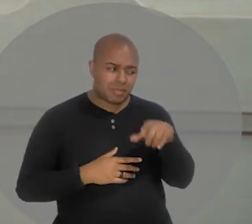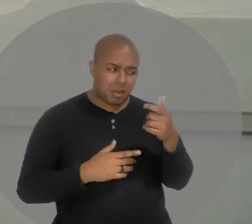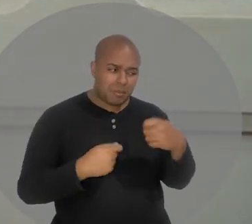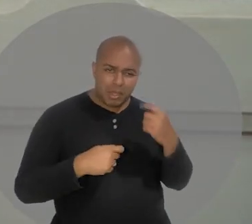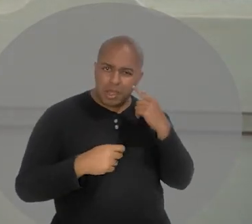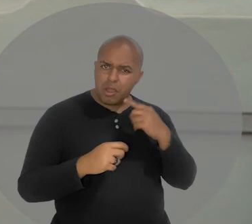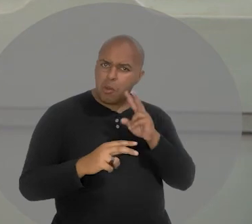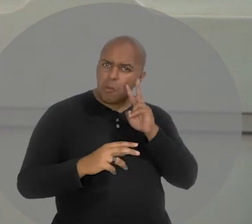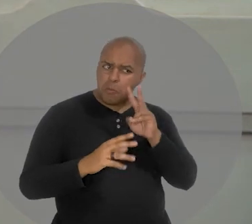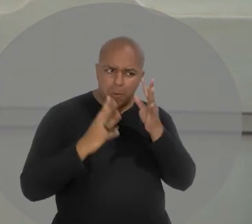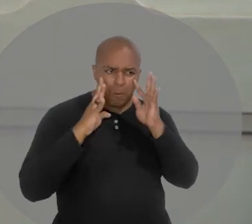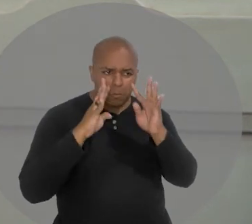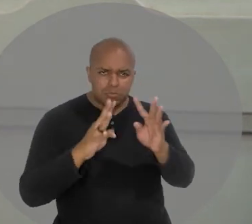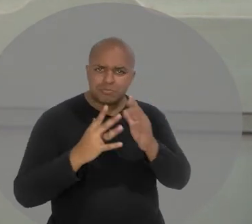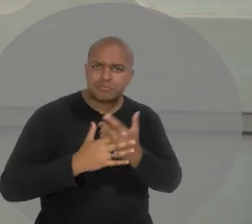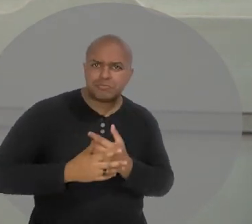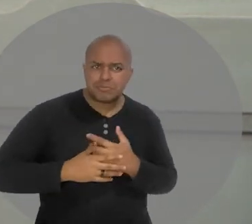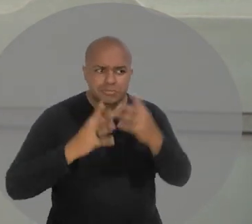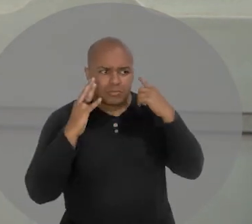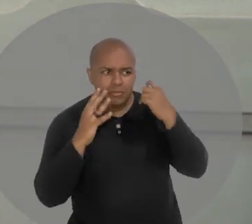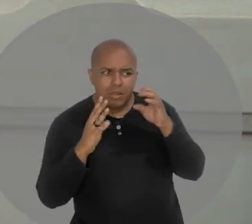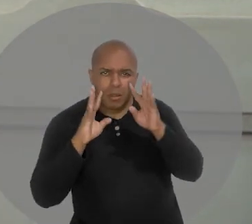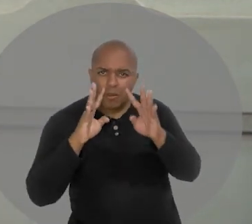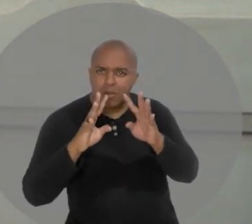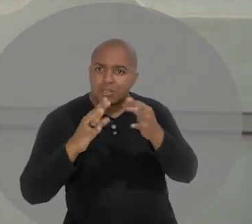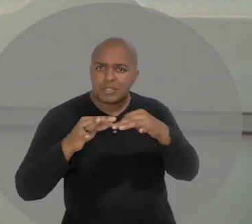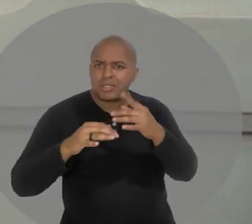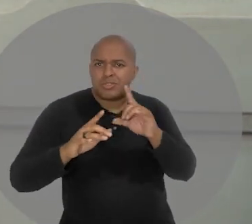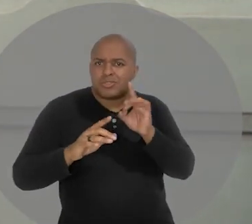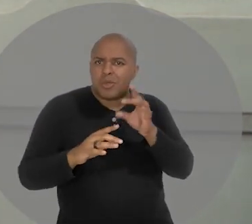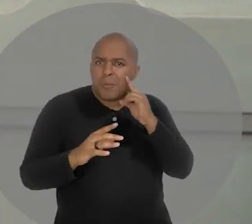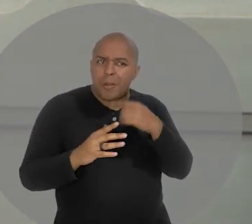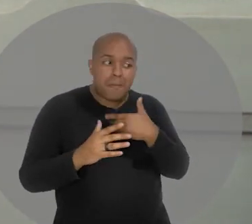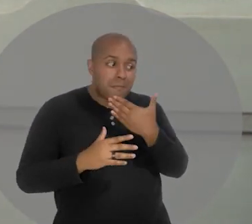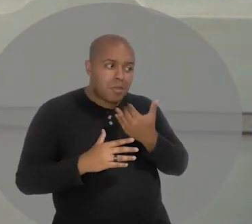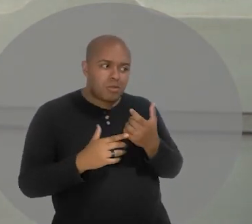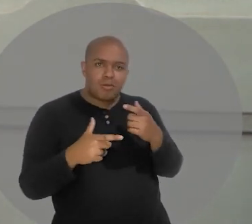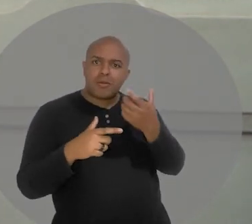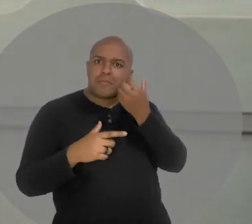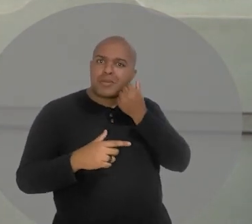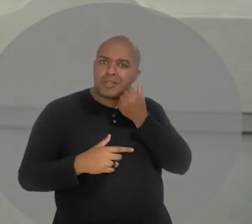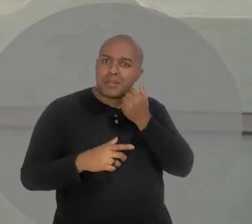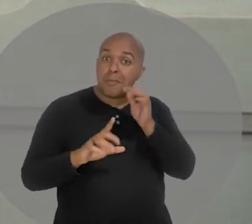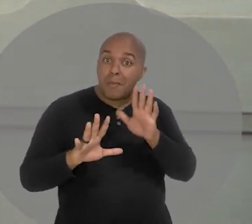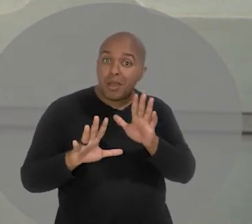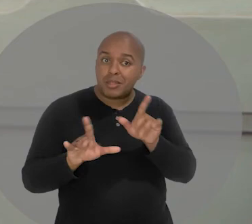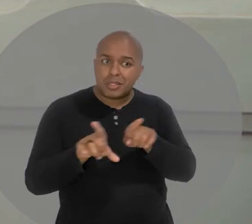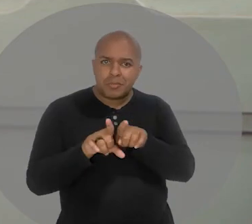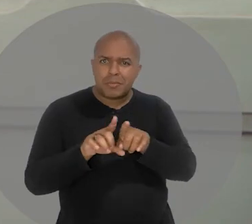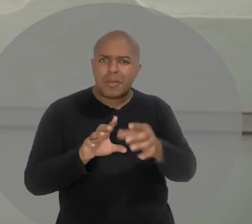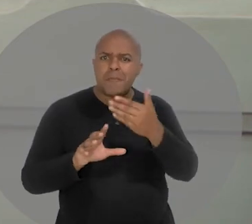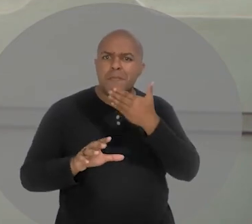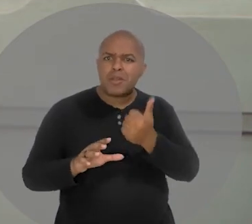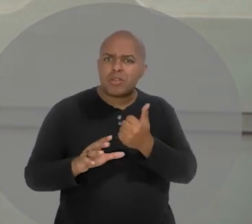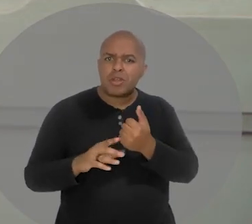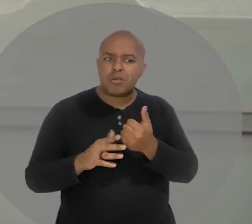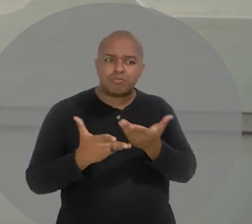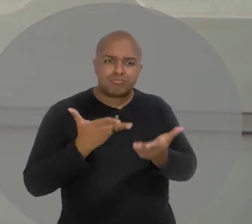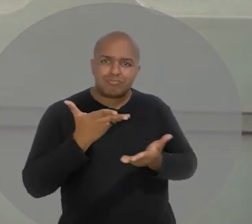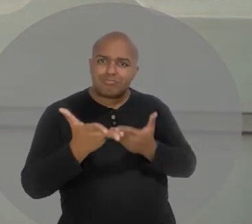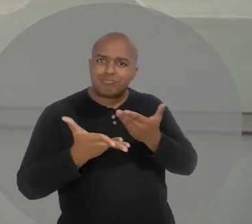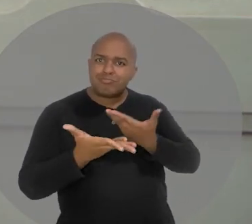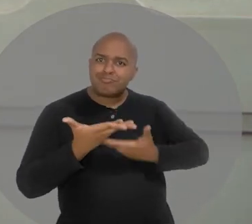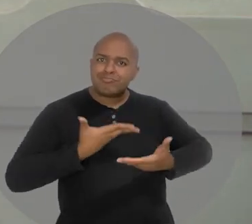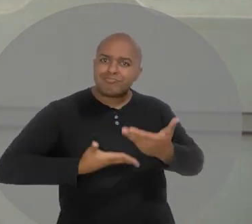ouvir, né? Não só para melhorar o ambiente, mas para melhorar o trato